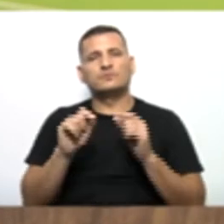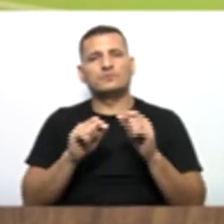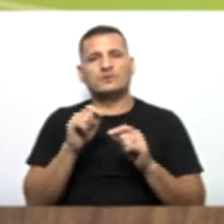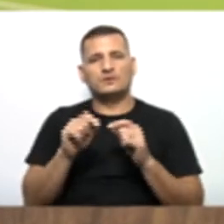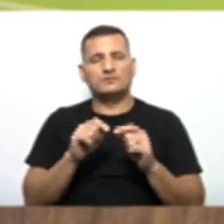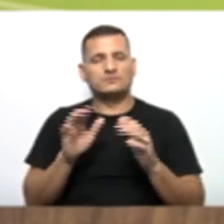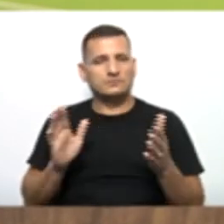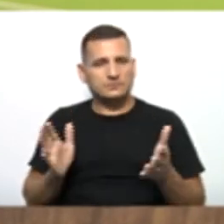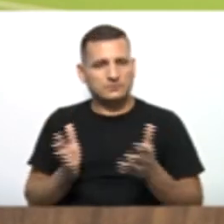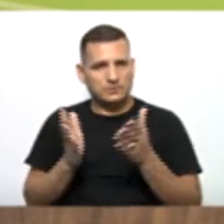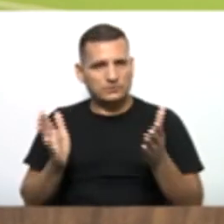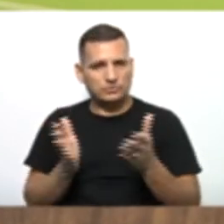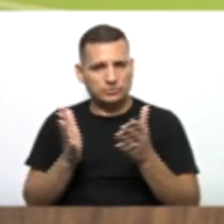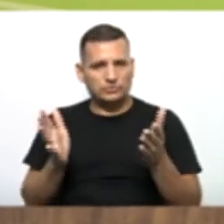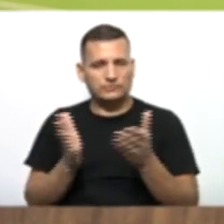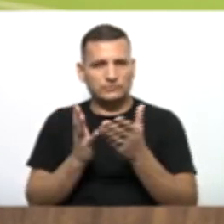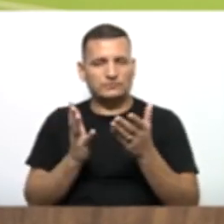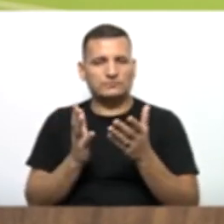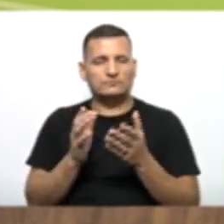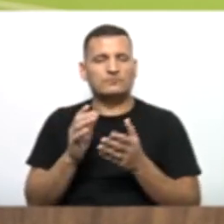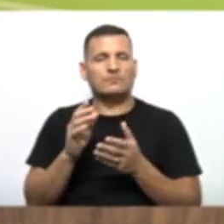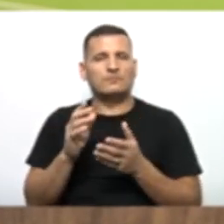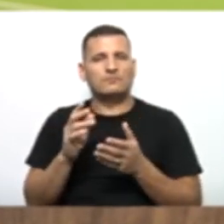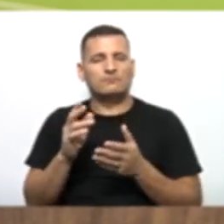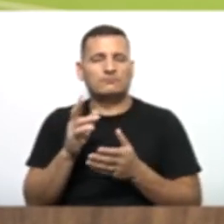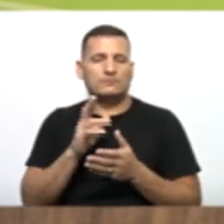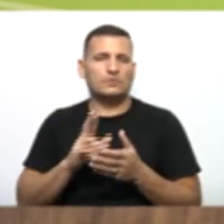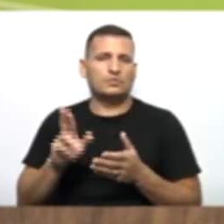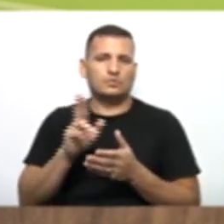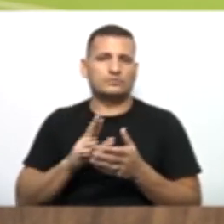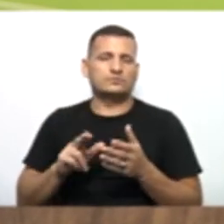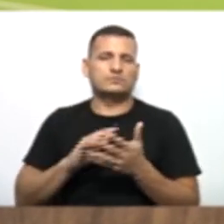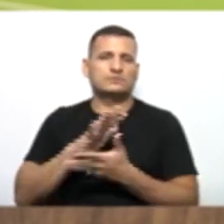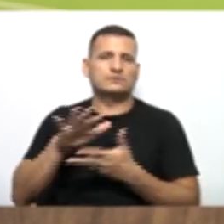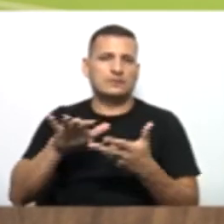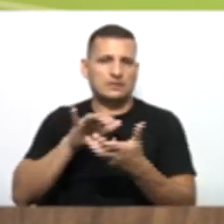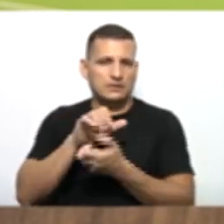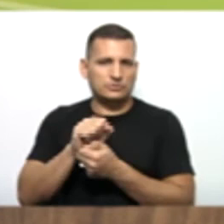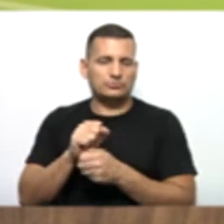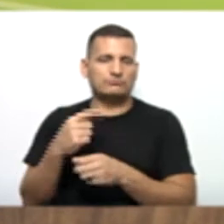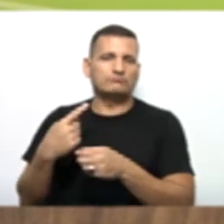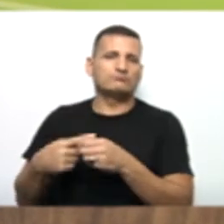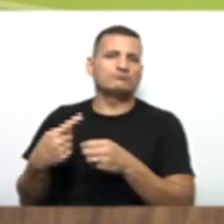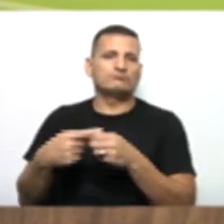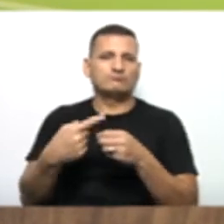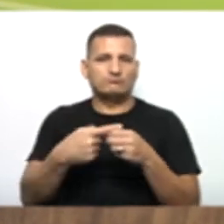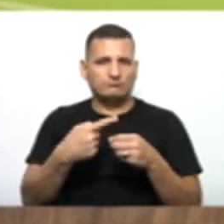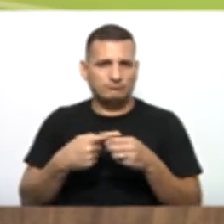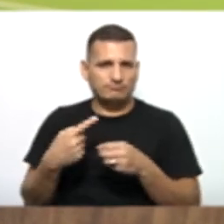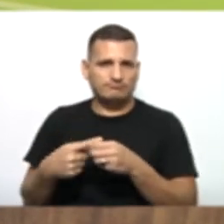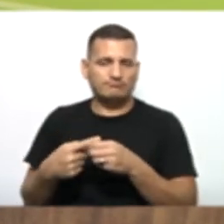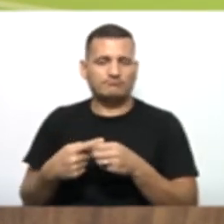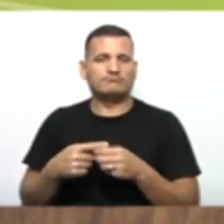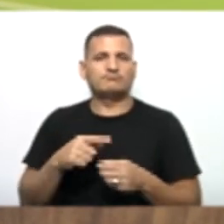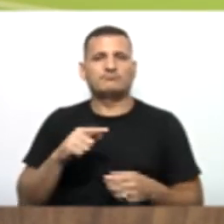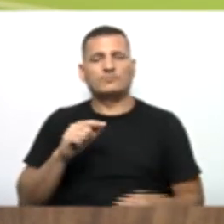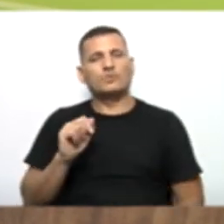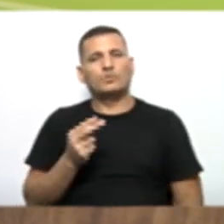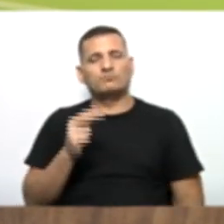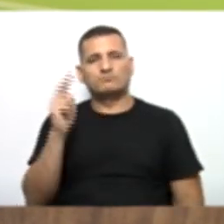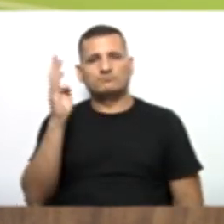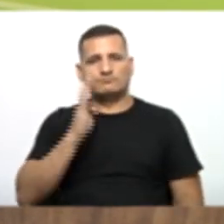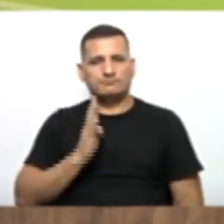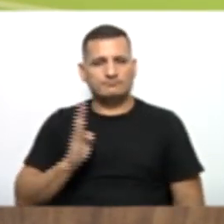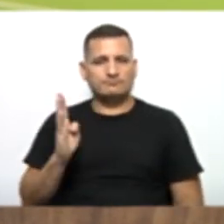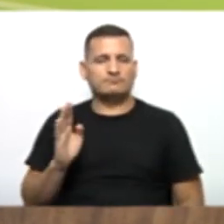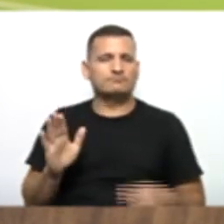incentivo para que ocorra a reciclagem nos municípios, né, ou nas cidades brasileiras. O senhor